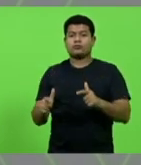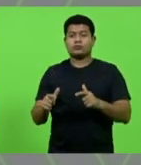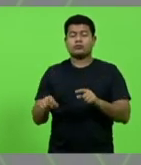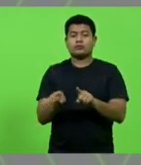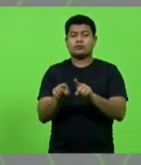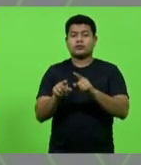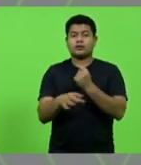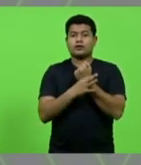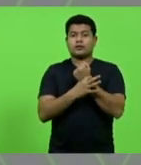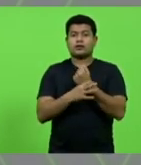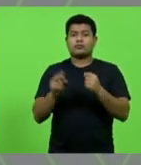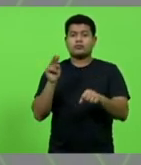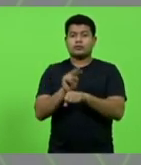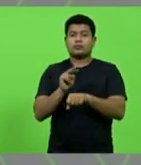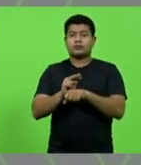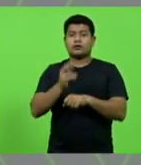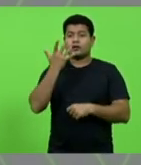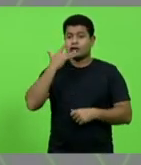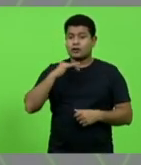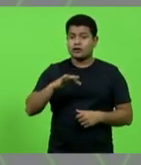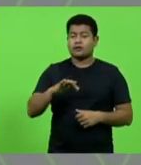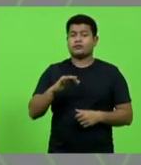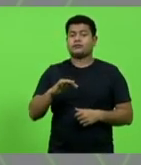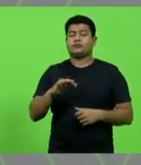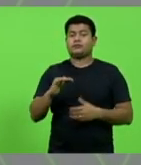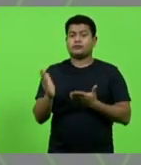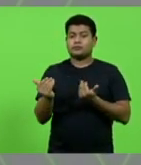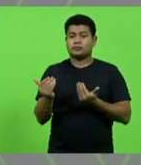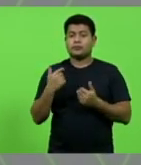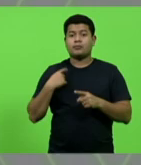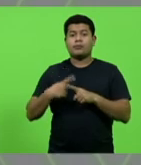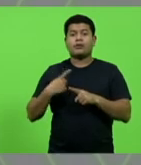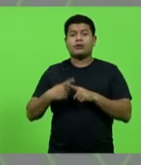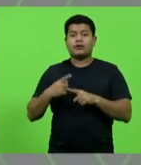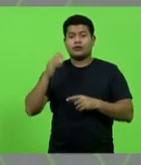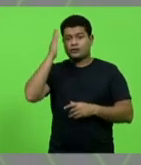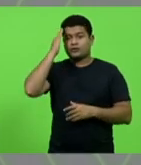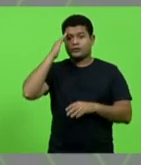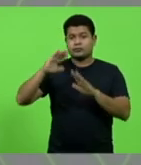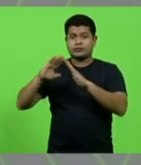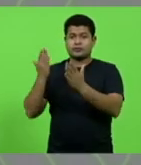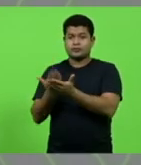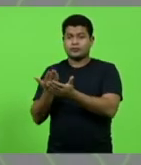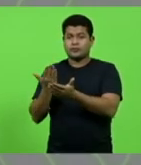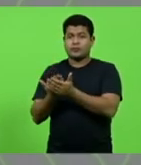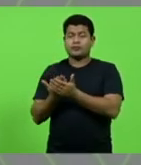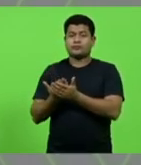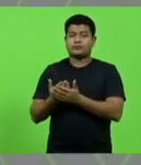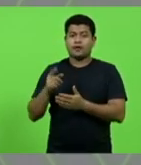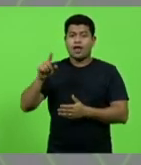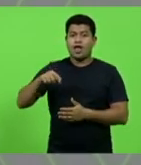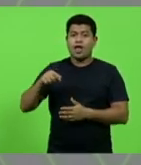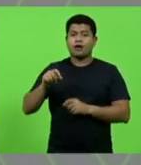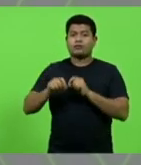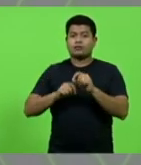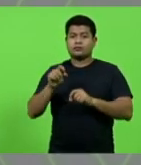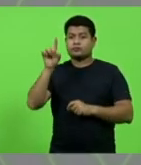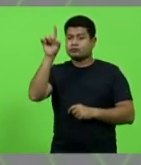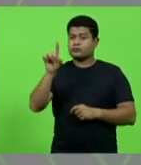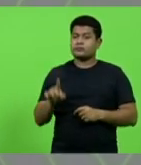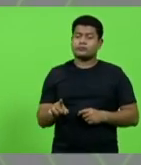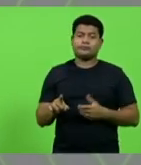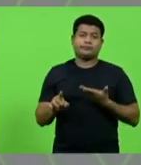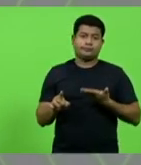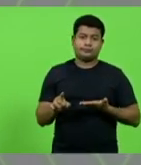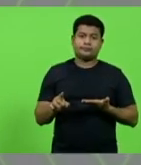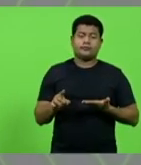crianças e adolescentes, pois sabemos que a escola é um dos principais, se não o principal espaço de identificação de violação de direitos, como vimos, sobretudo